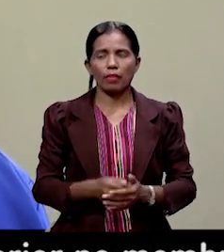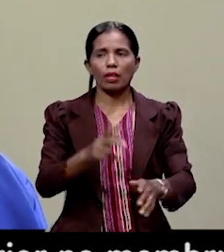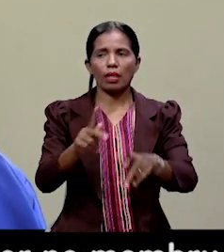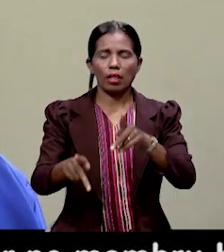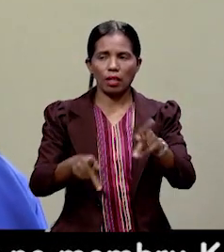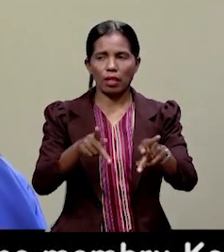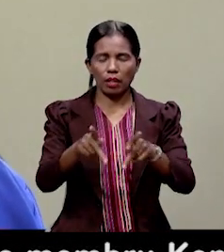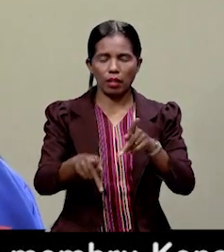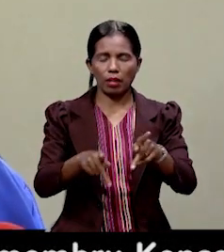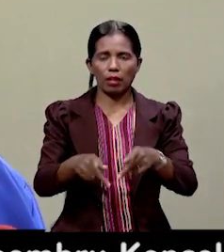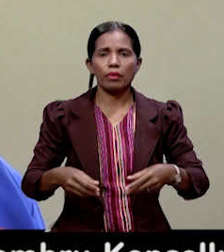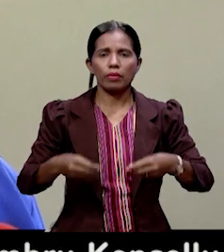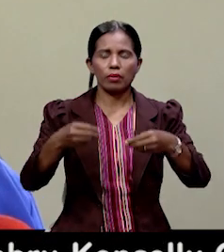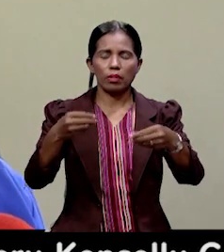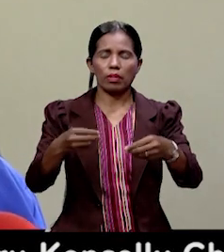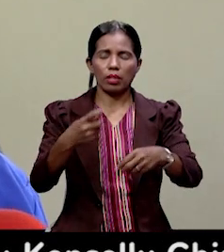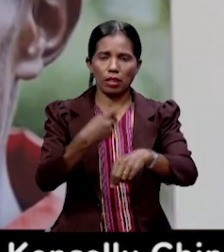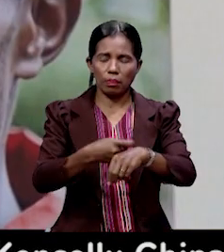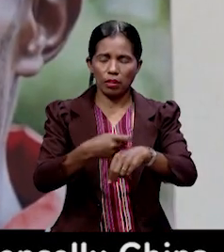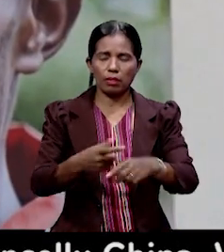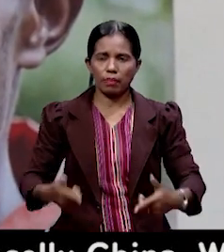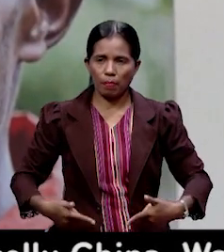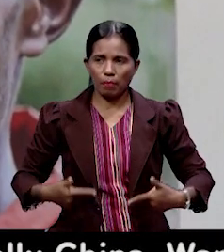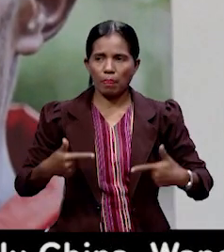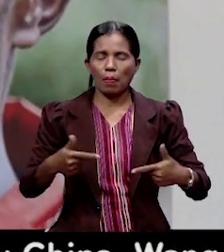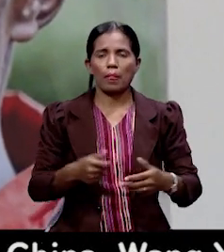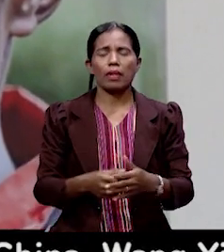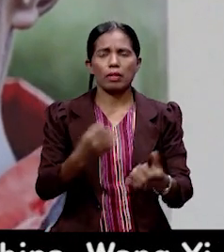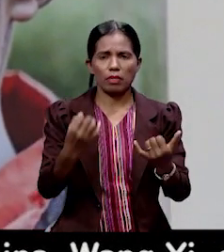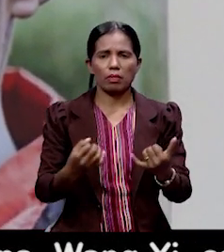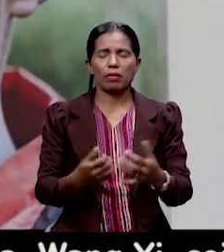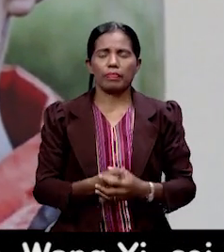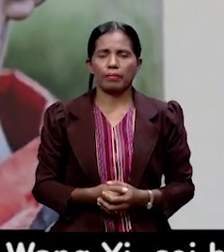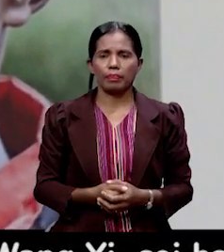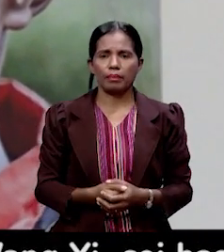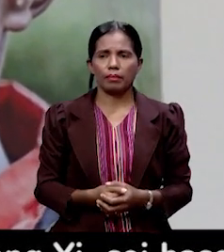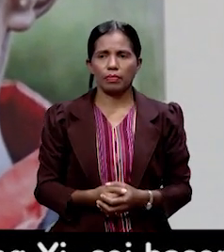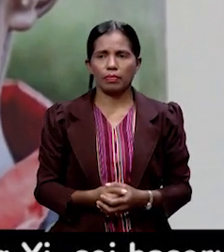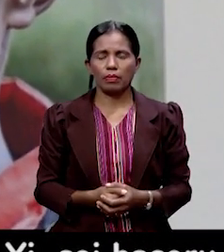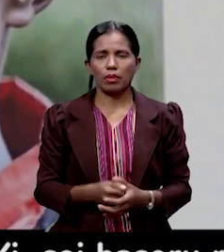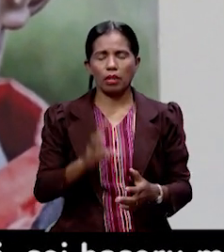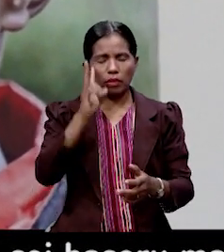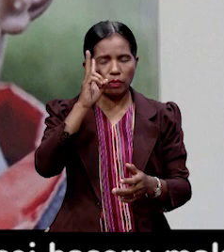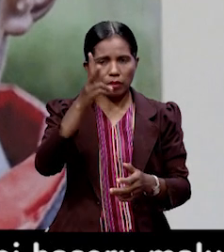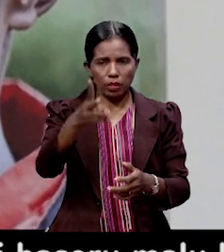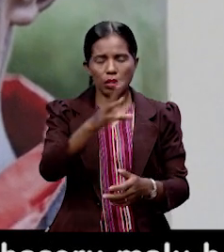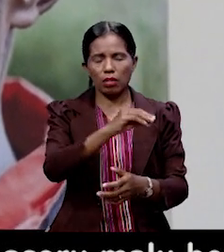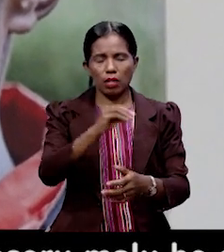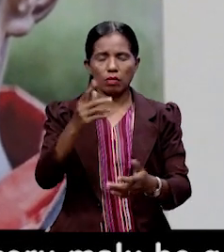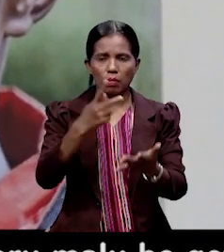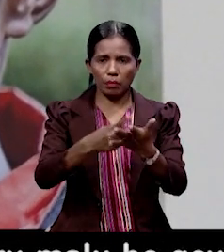post-Covid, né? Economia mundial post-Covid, né? Ser um grande atual. Há uma visão, há uma proposta,